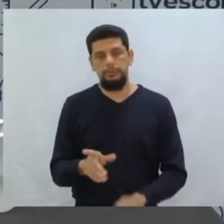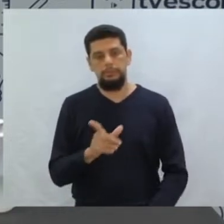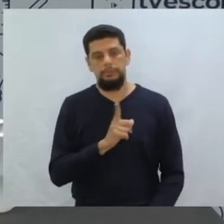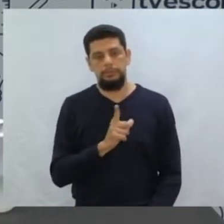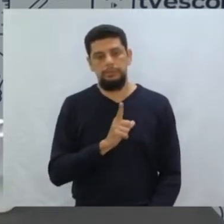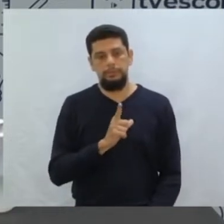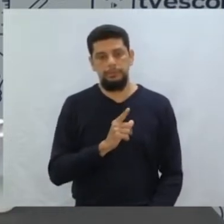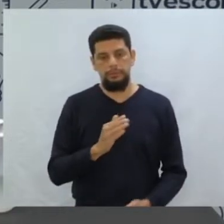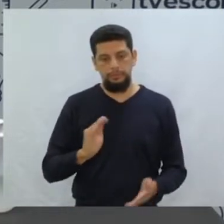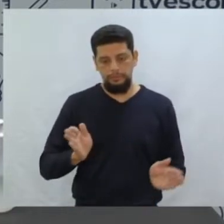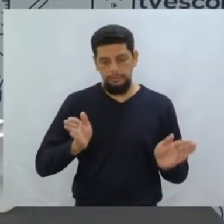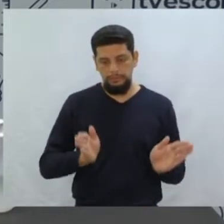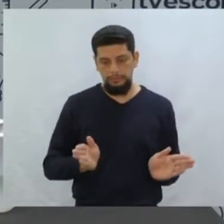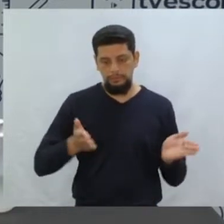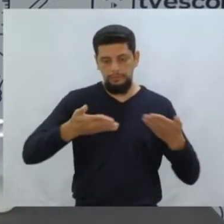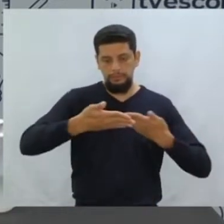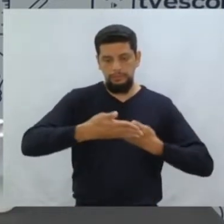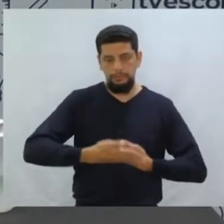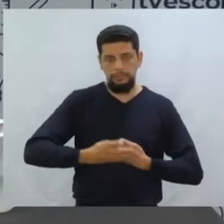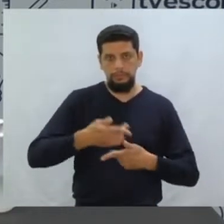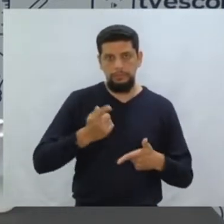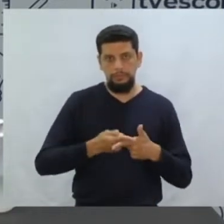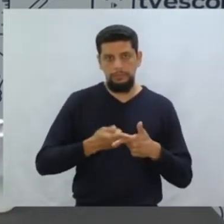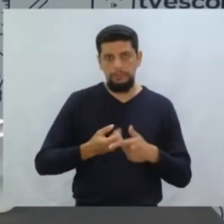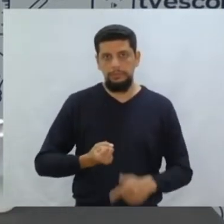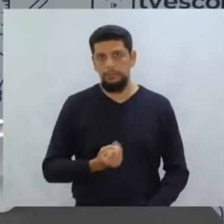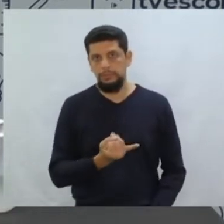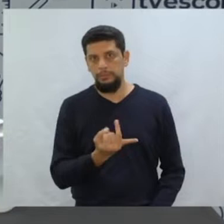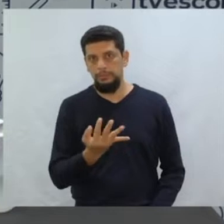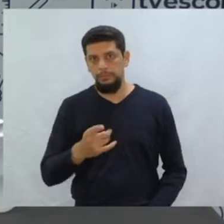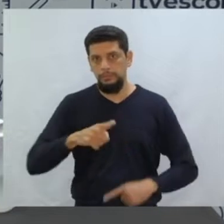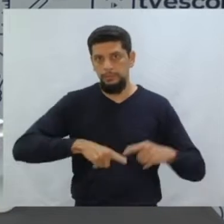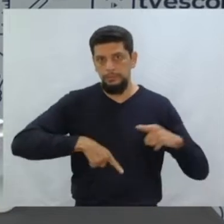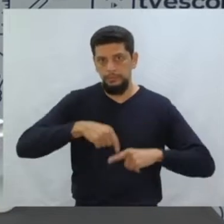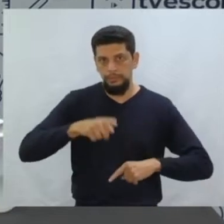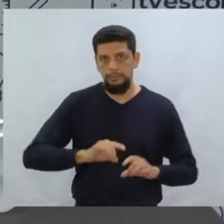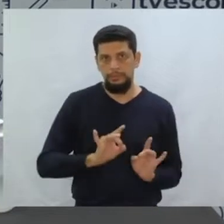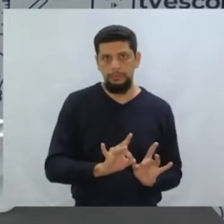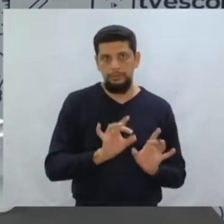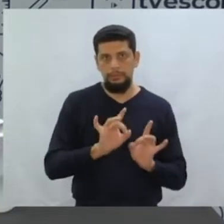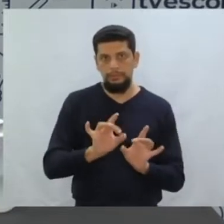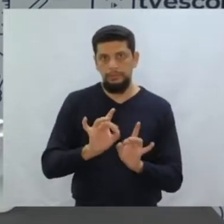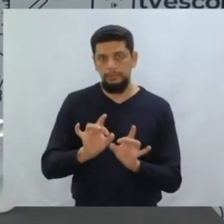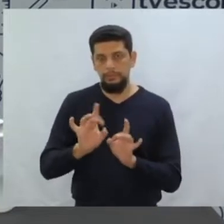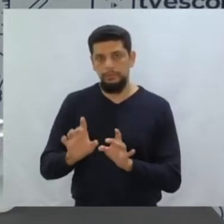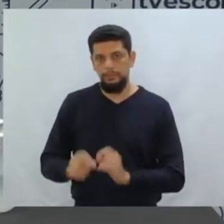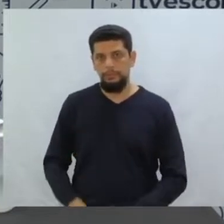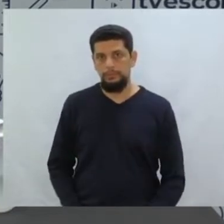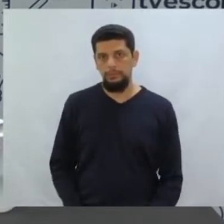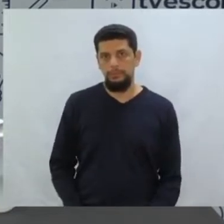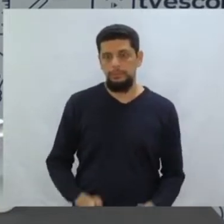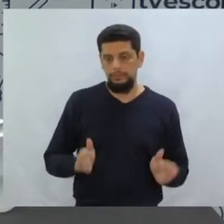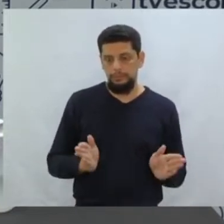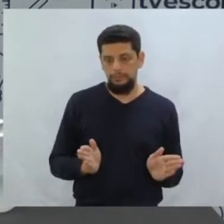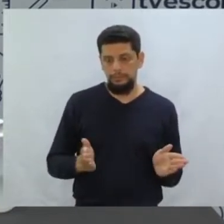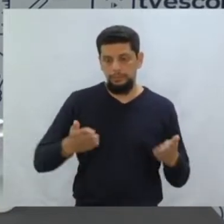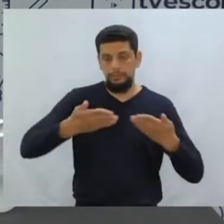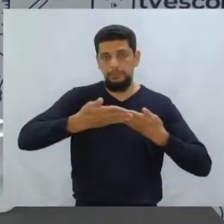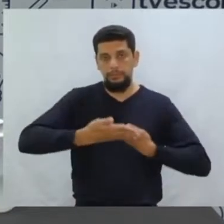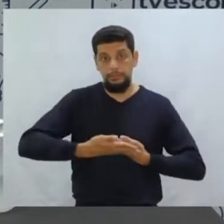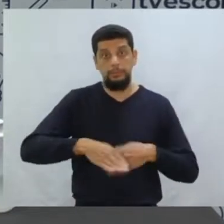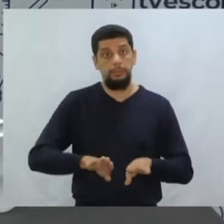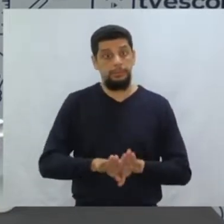Eu tenho aqui também uma caixa, porque também alguns produtos são vendidos, né? A embalagem é